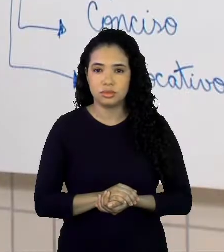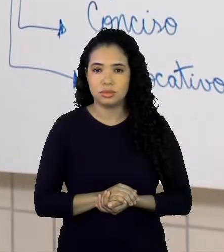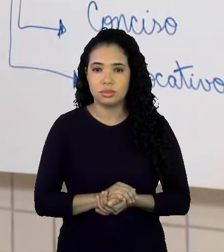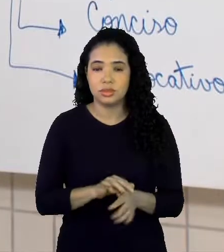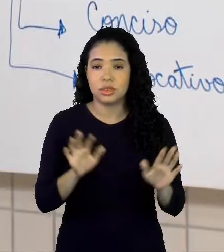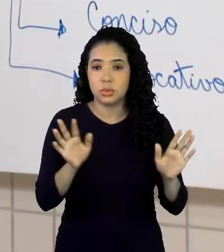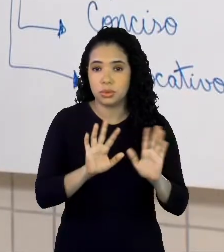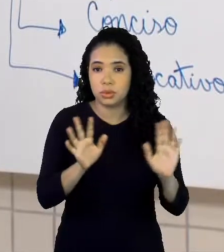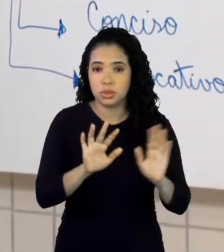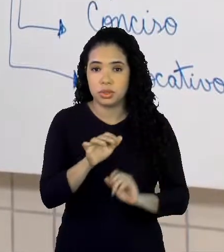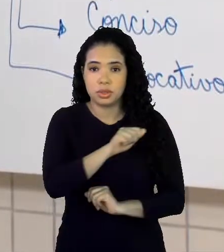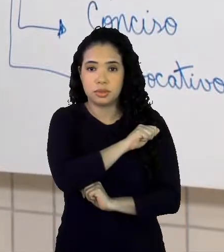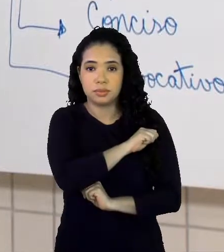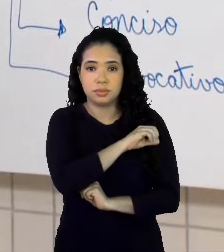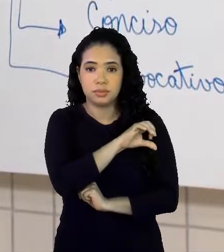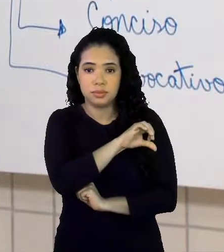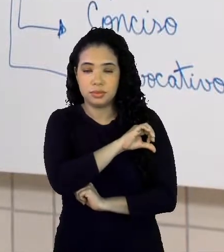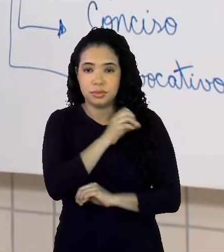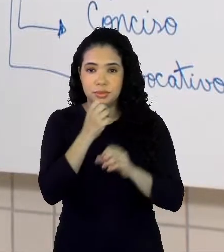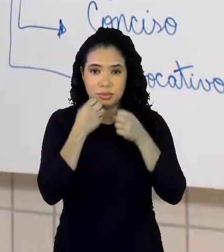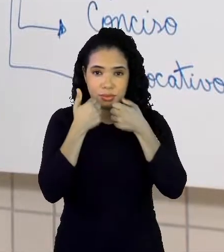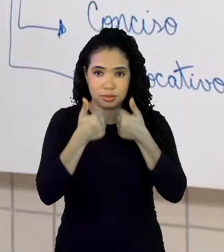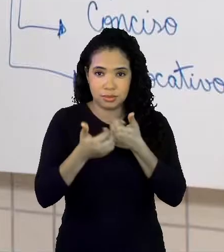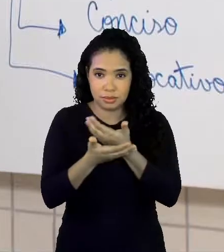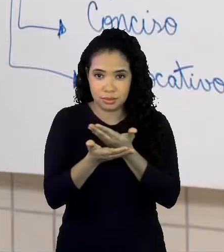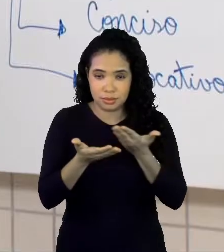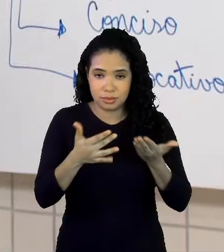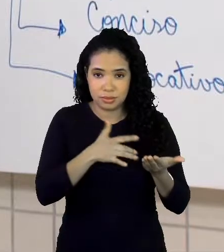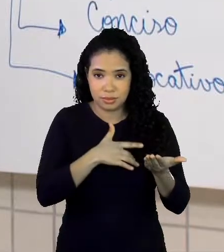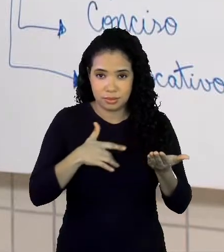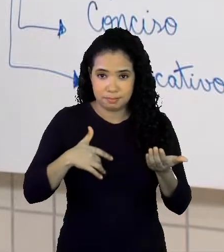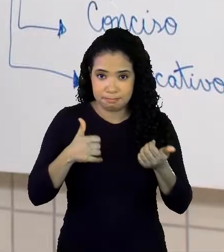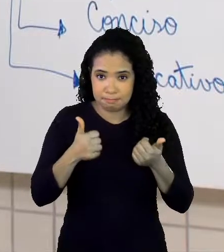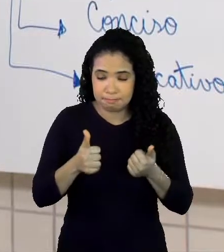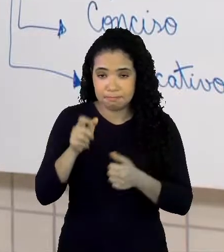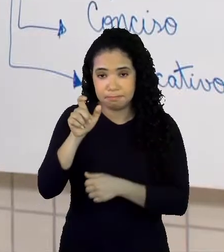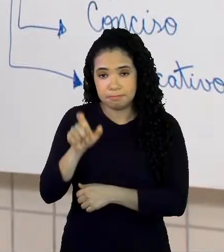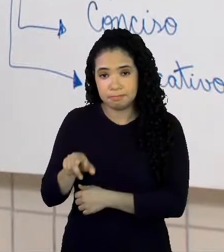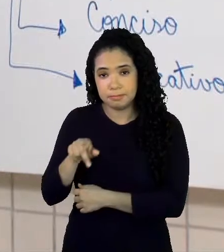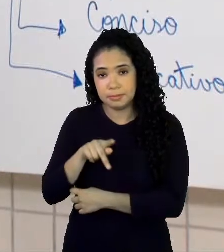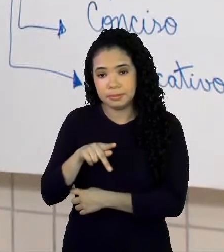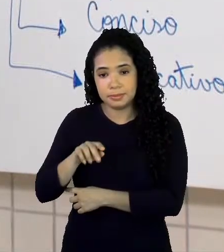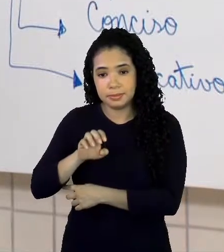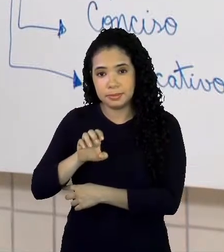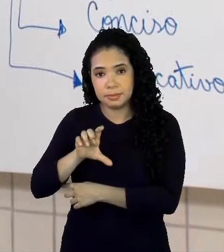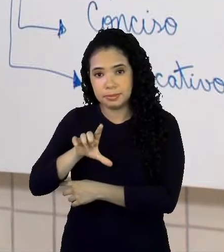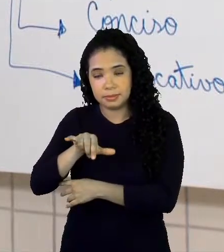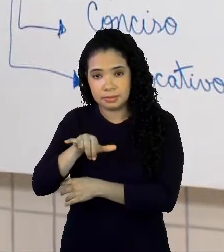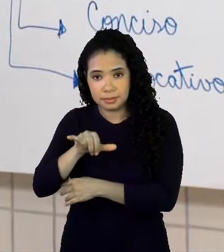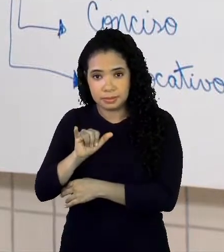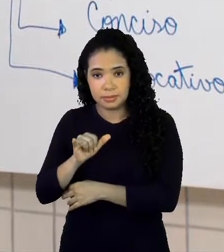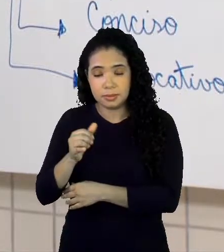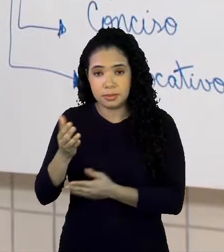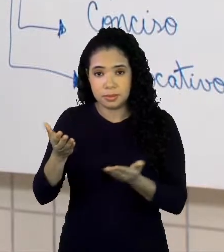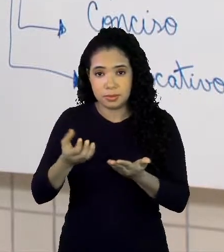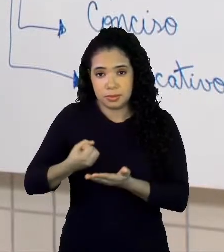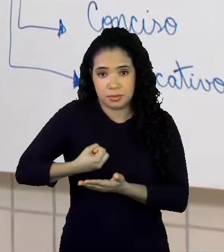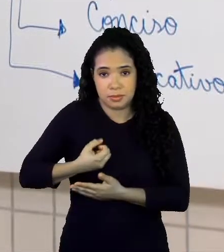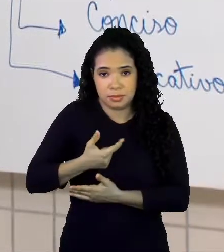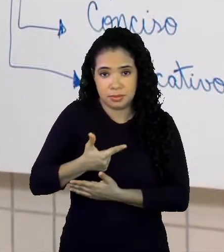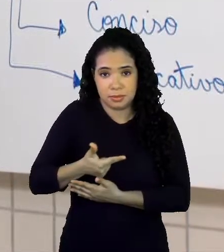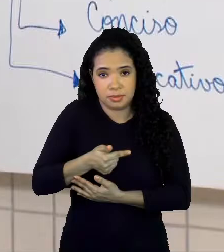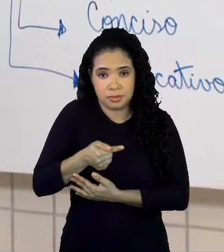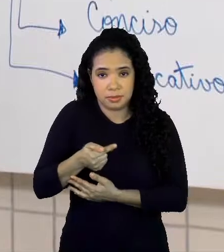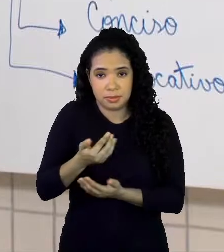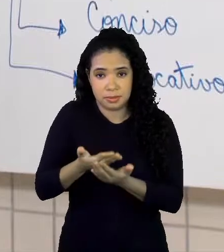Olá, estudantes do nono ano, tudo bem com vocês? Eu sou a professora Elida Paixão e hoje é a nossa 27ª aula